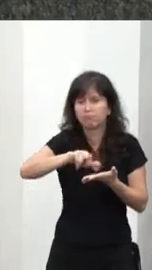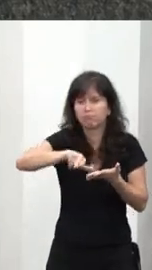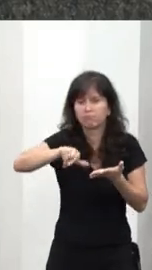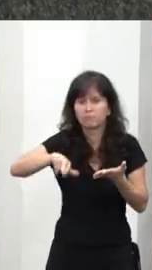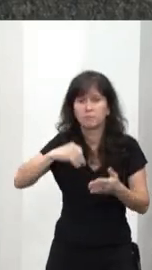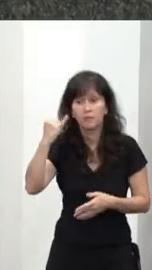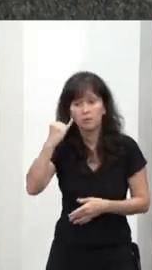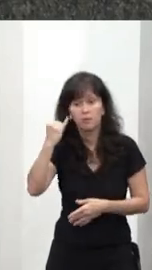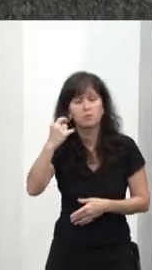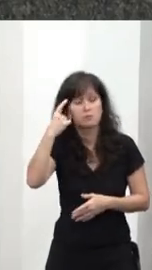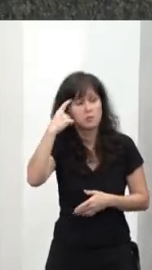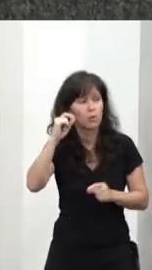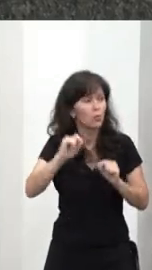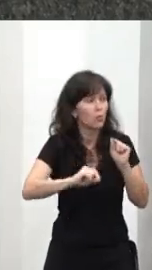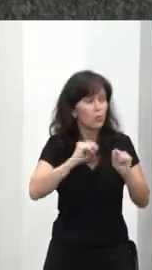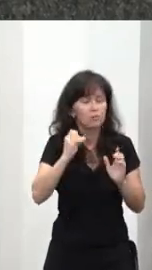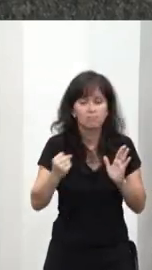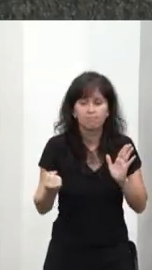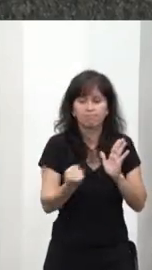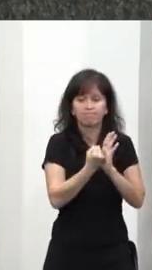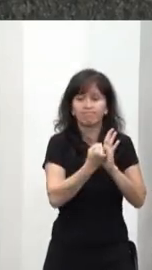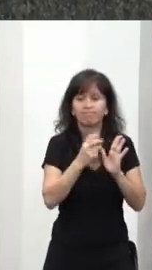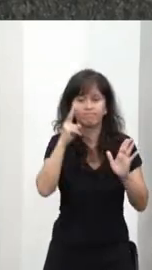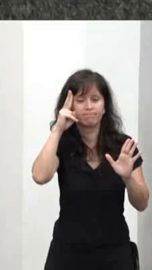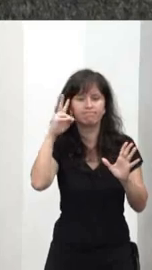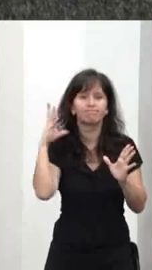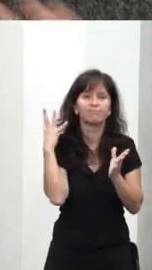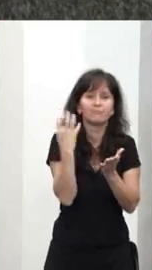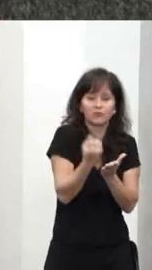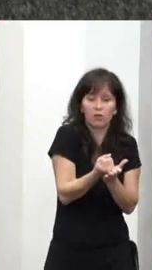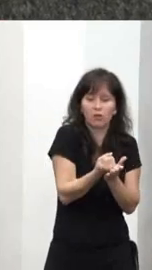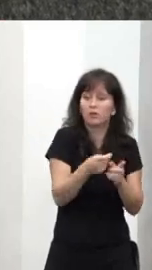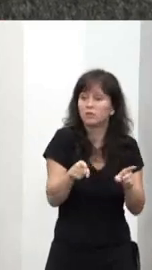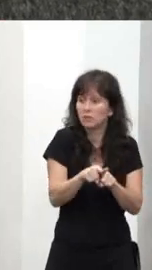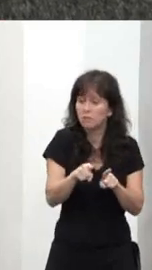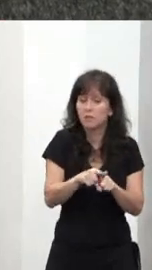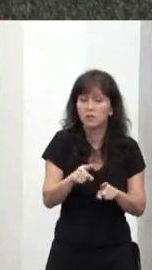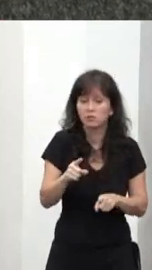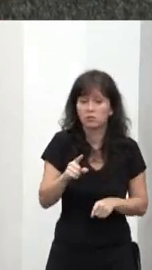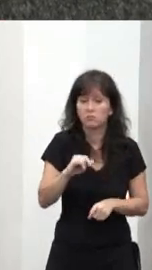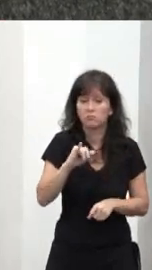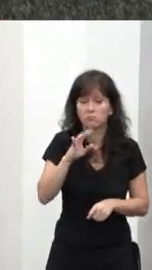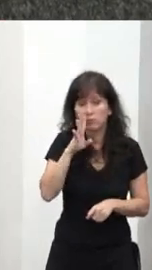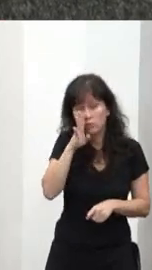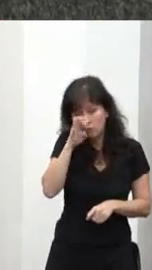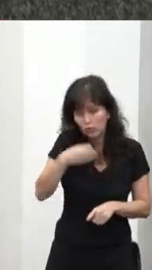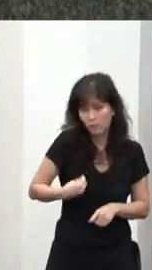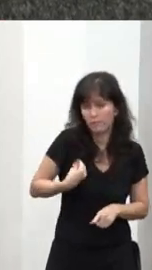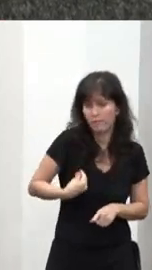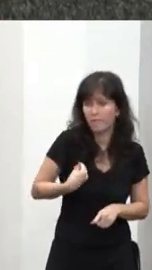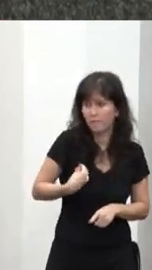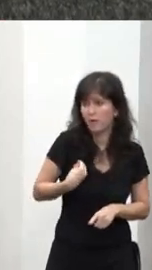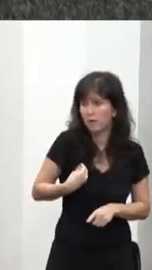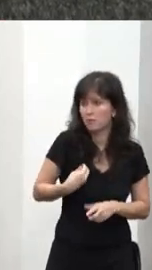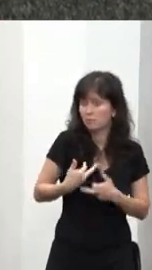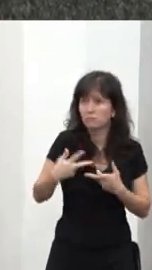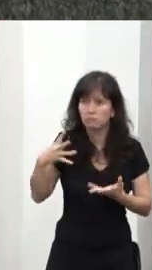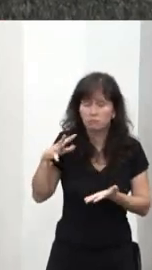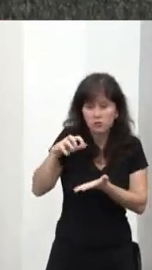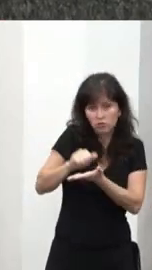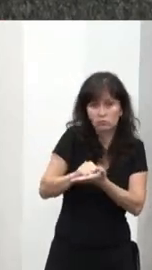em legado tanto de produtos como legados de sobrevivência de articulações que também são legais importantes beleza pessoal